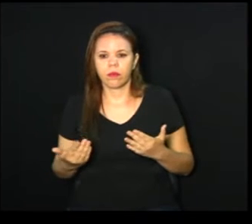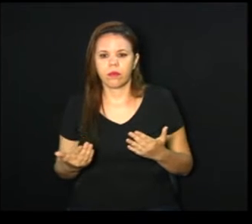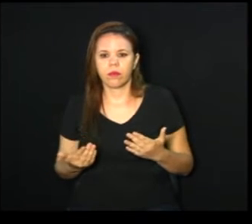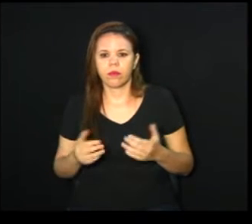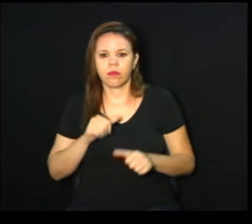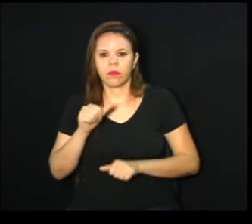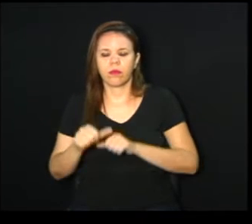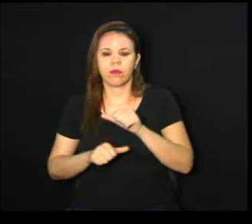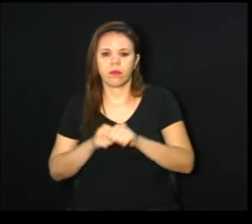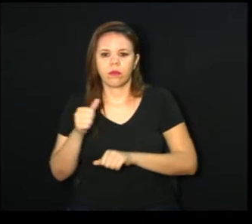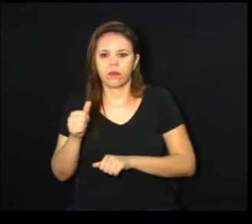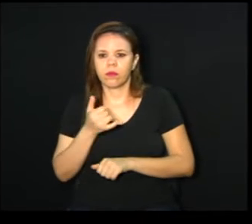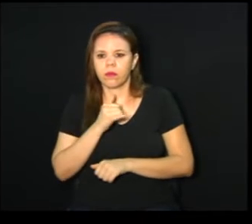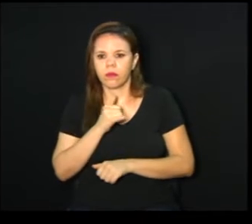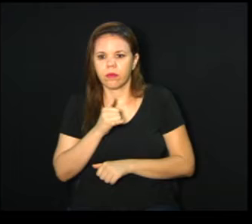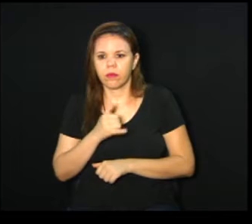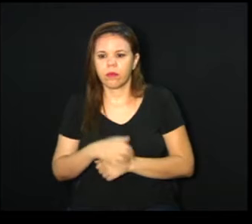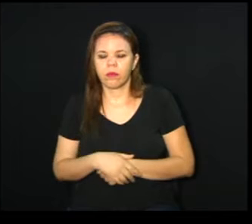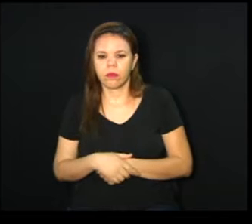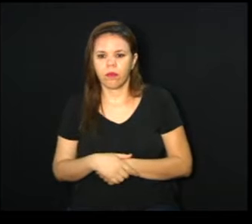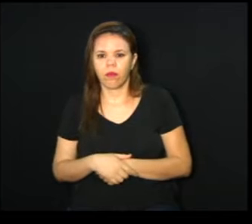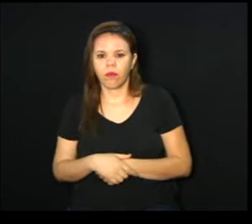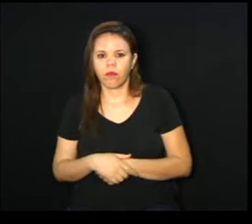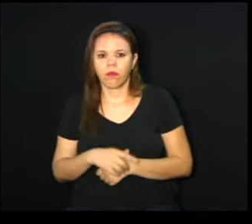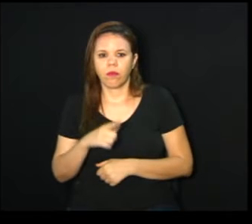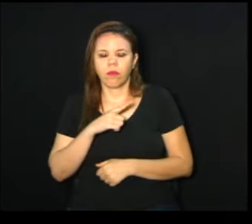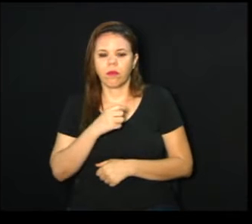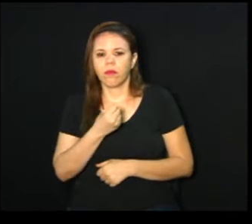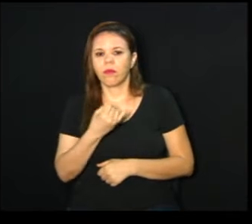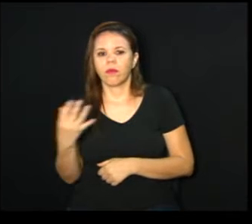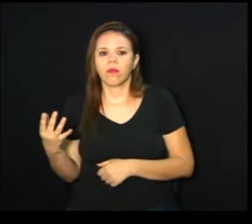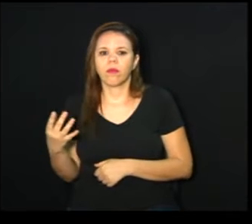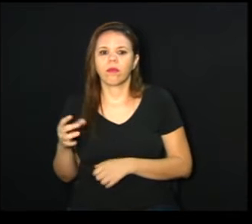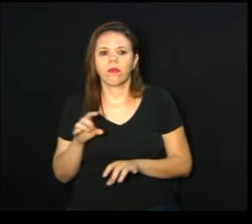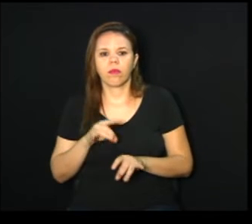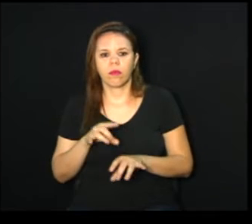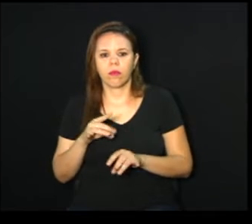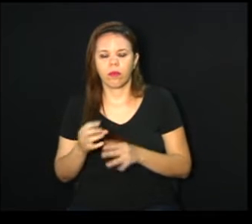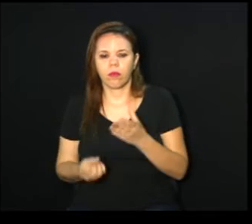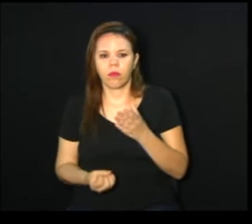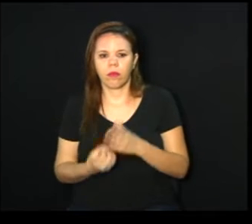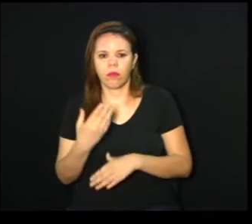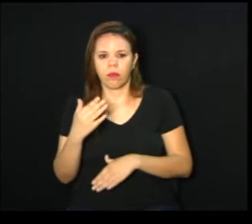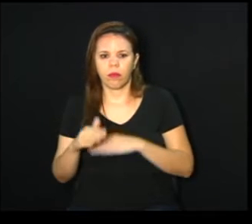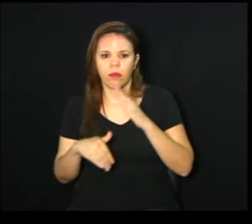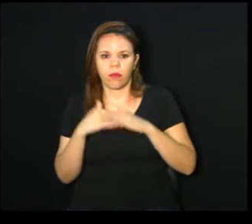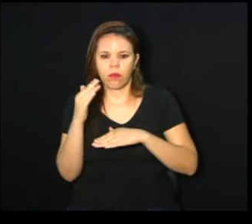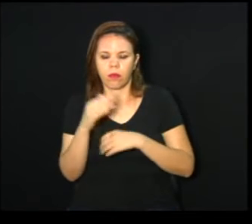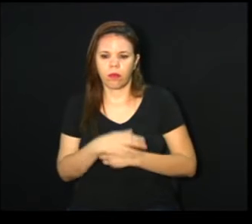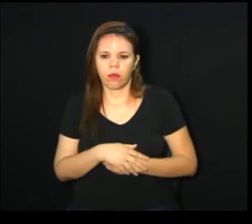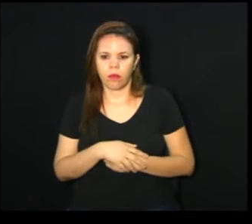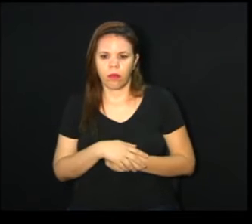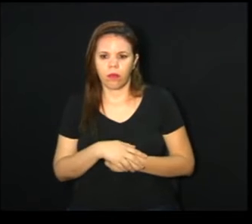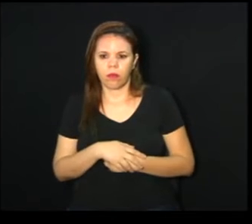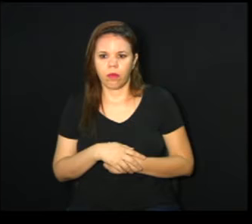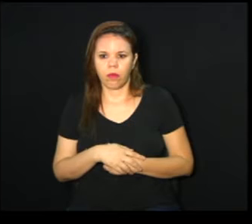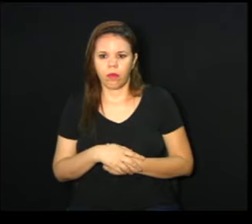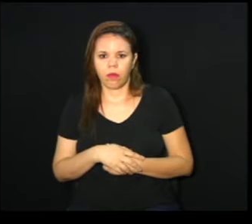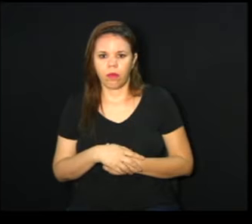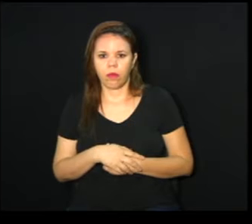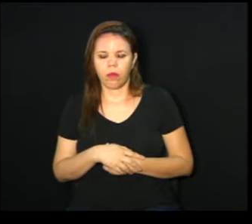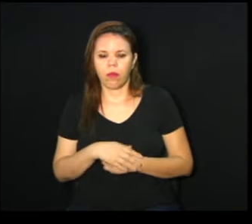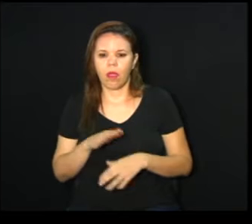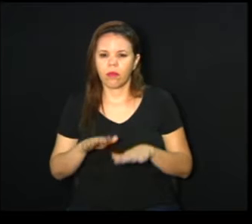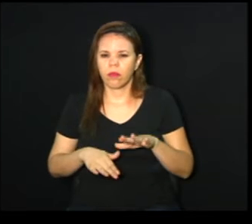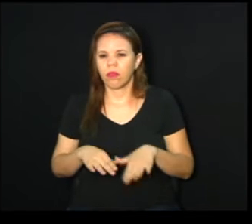oscilação de energia, eventualmente por intempéries ou outros fatores técnicos, gera muitas vezes algum contratempo para o